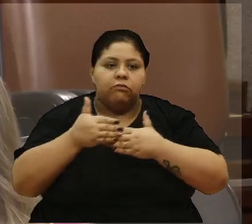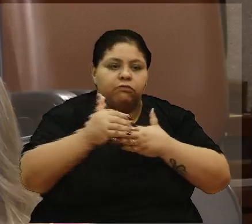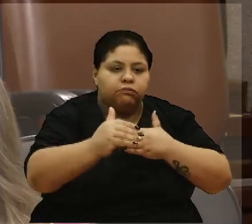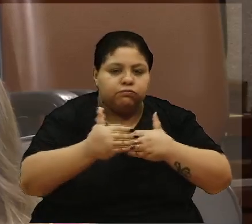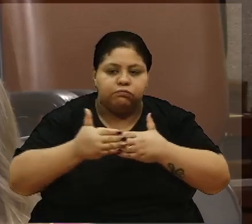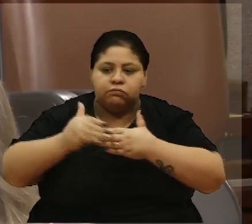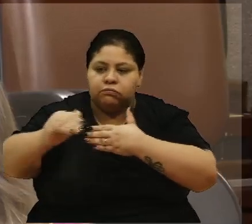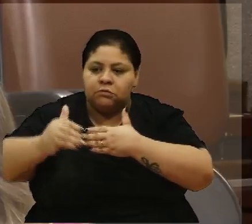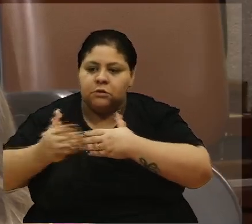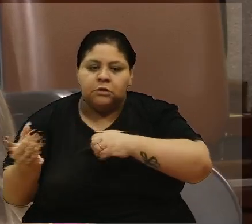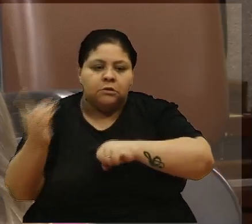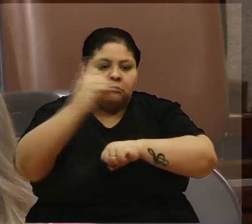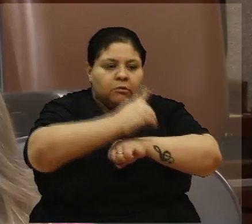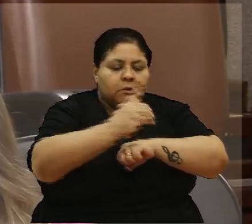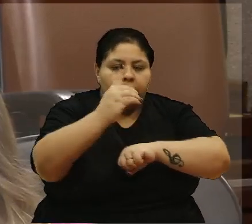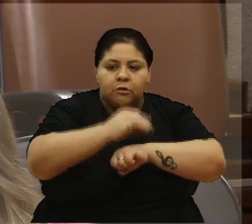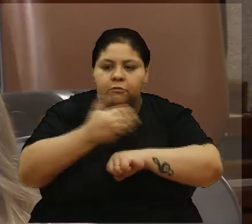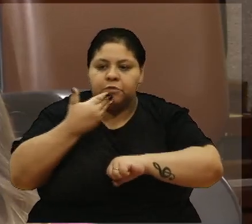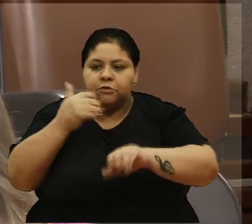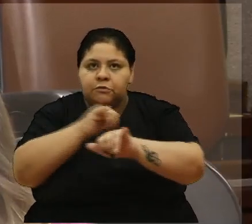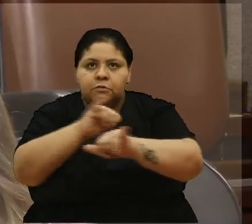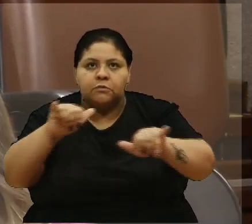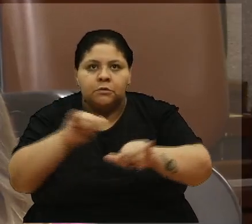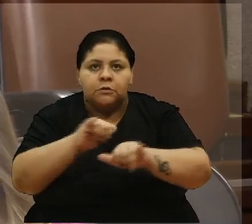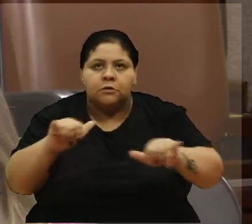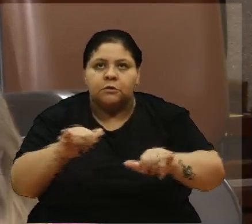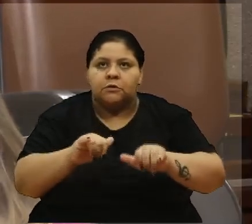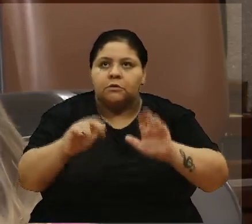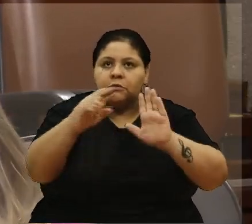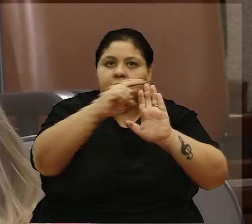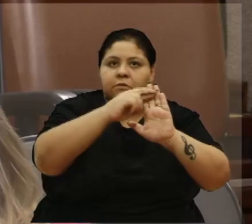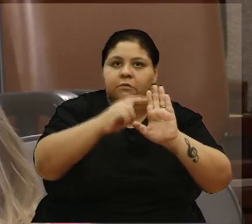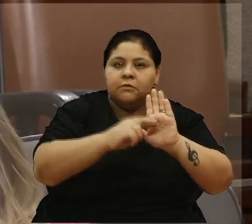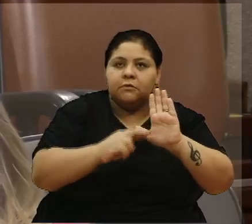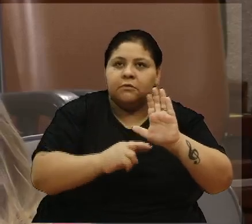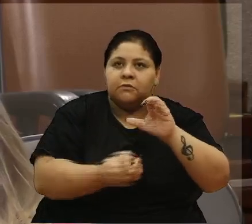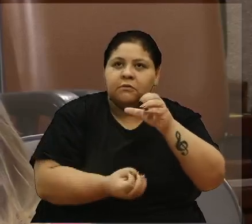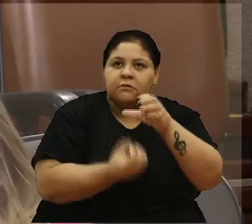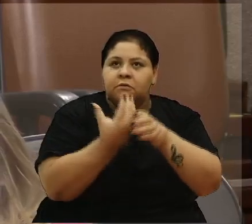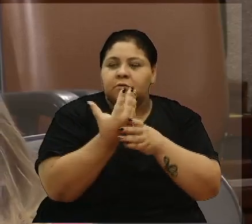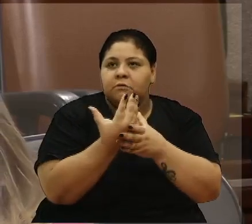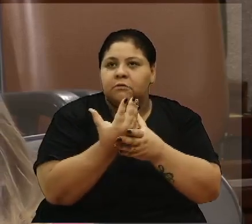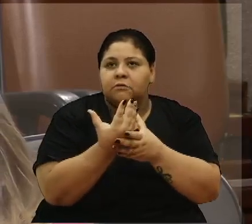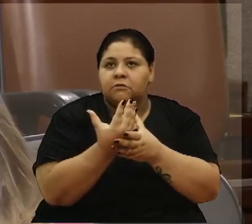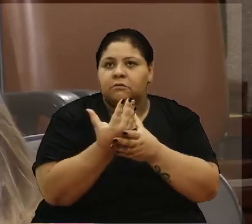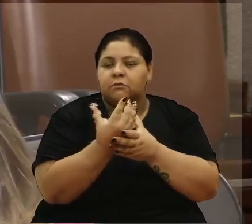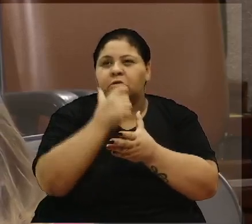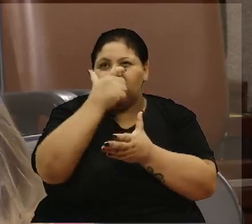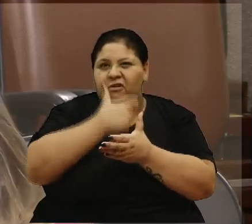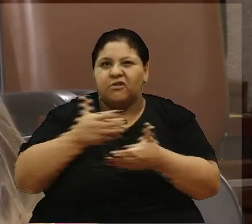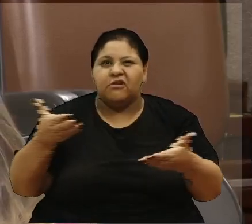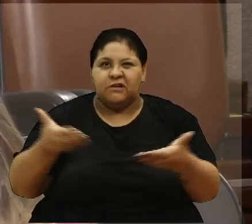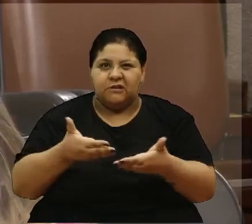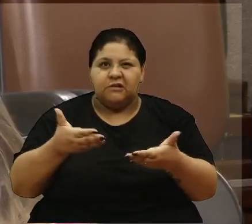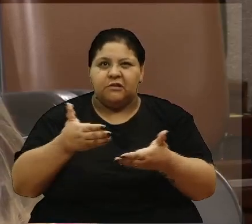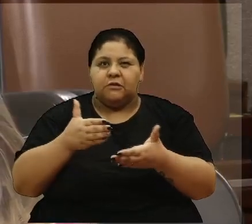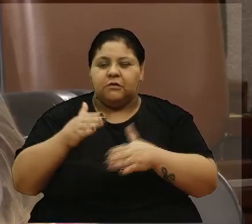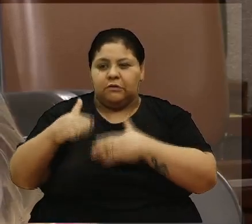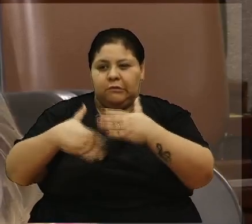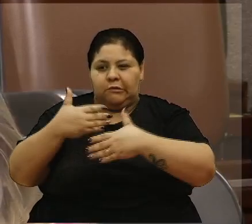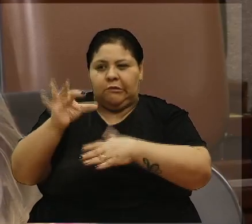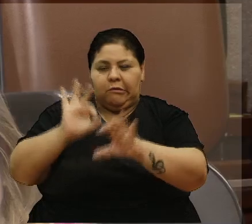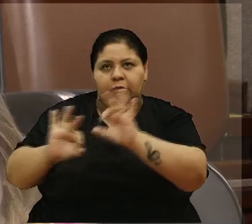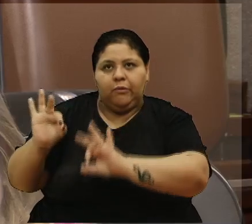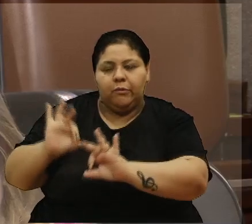moções, adiamento de pedido de informações, são coisas, regras que estão sendo criadas e eu acho que agora, nesse processo de